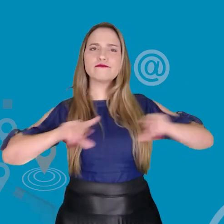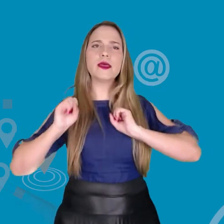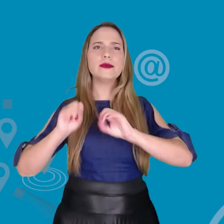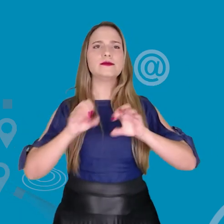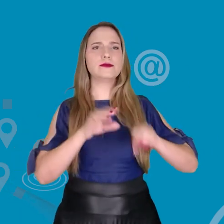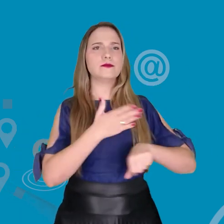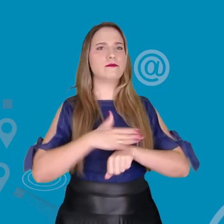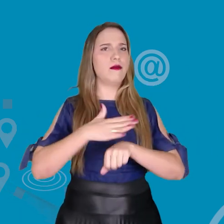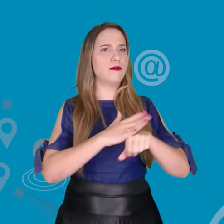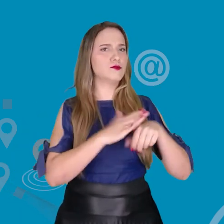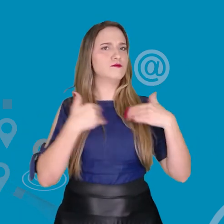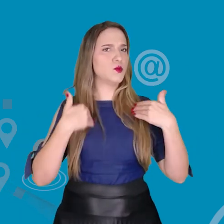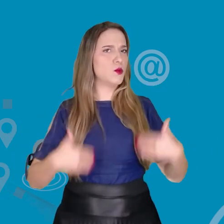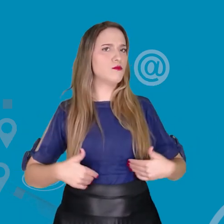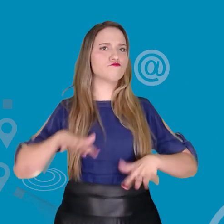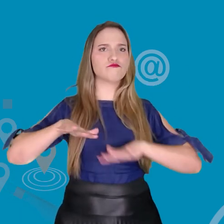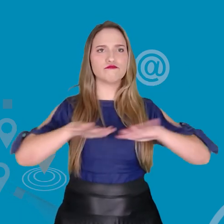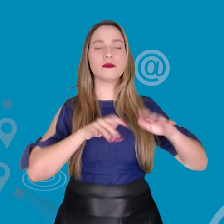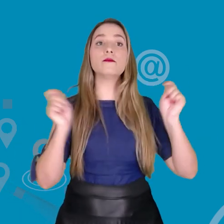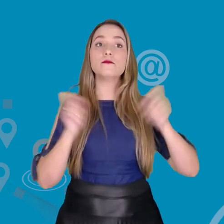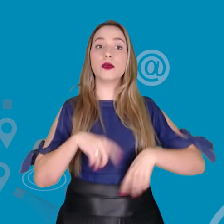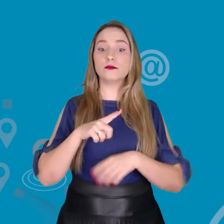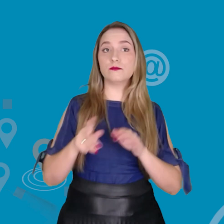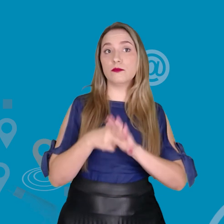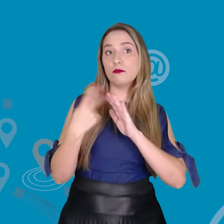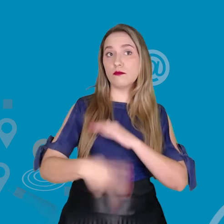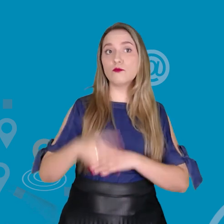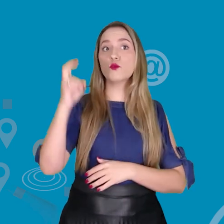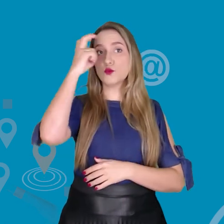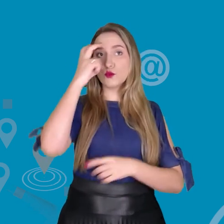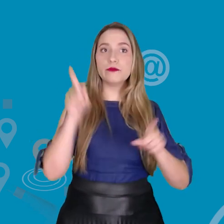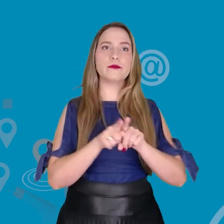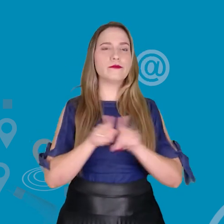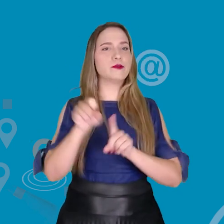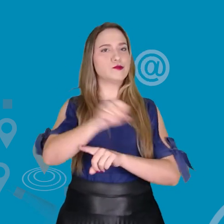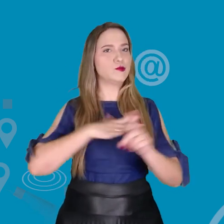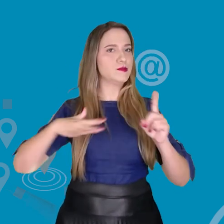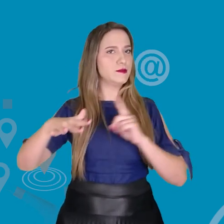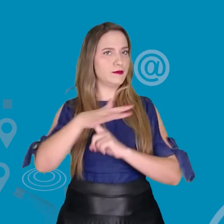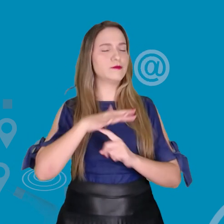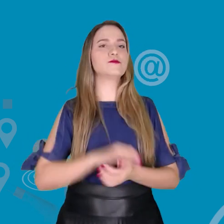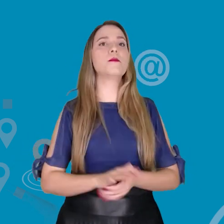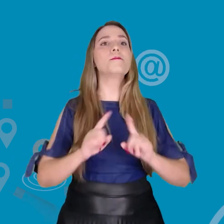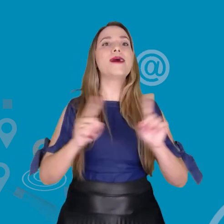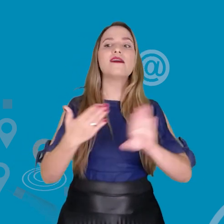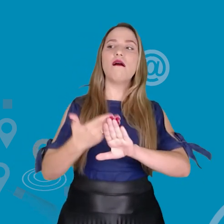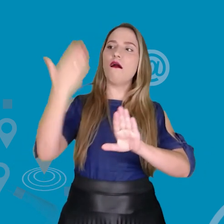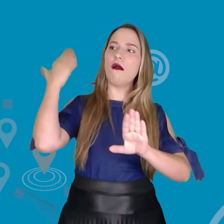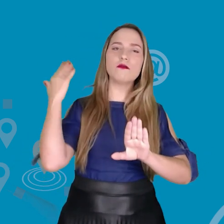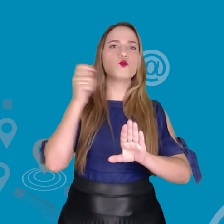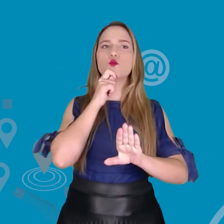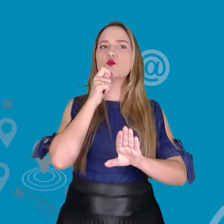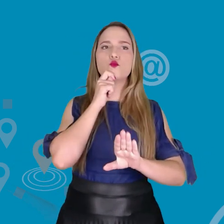vivenciar diferentes práticas corporais que fazem parte da nossa cultura e sociedade, mas